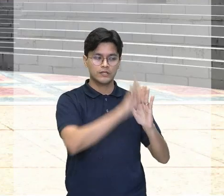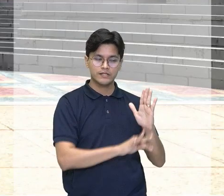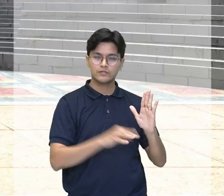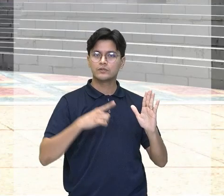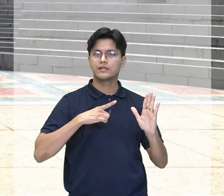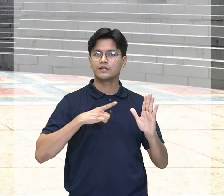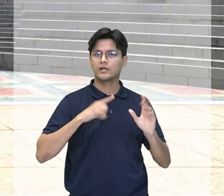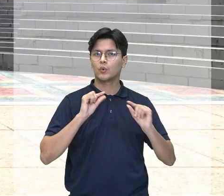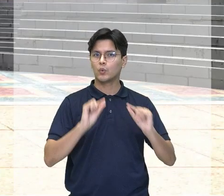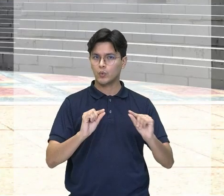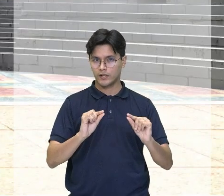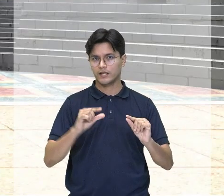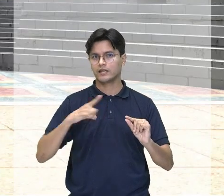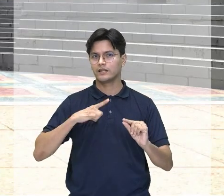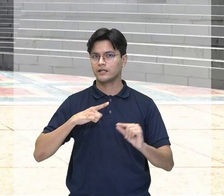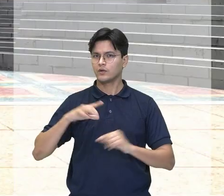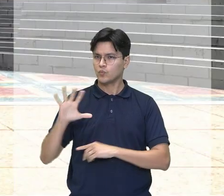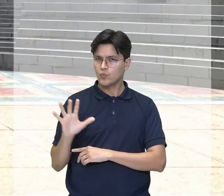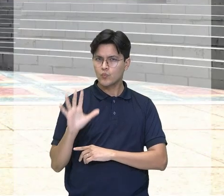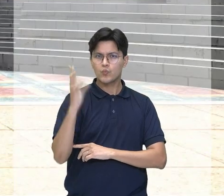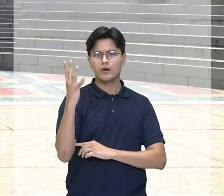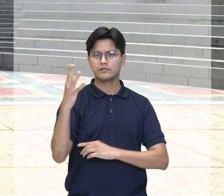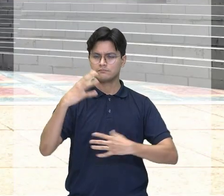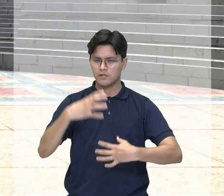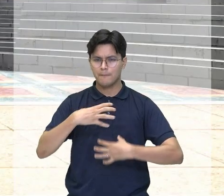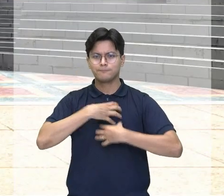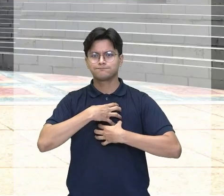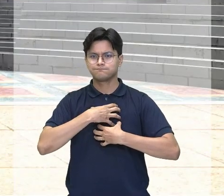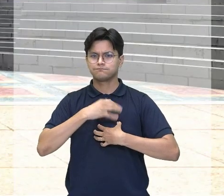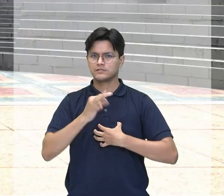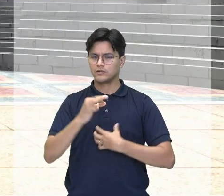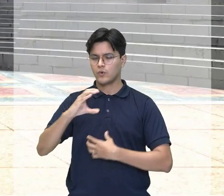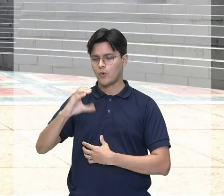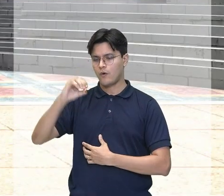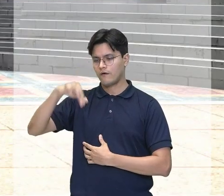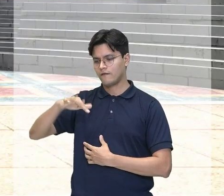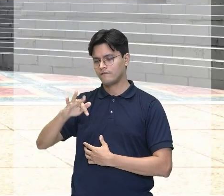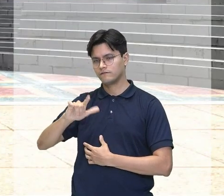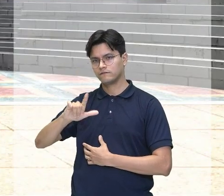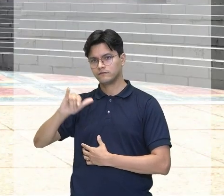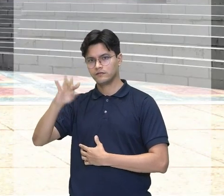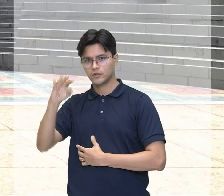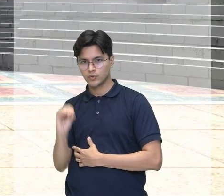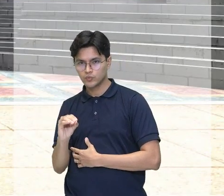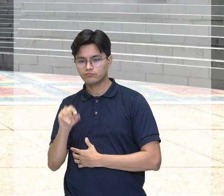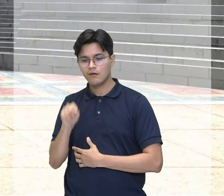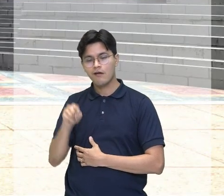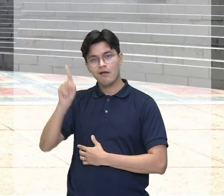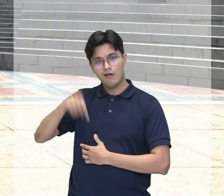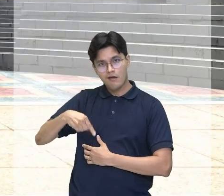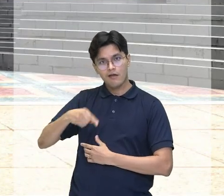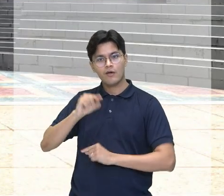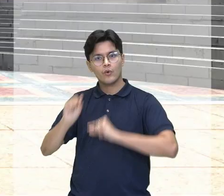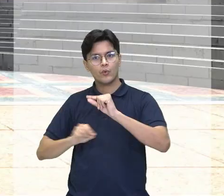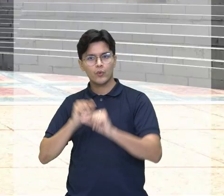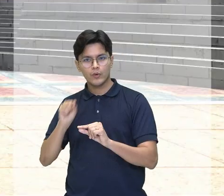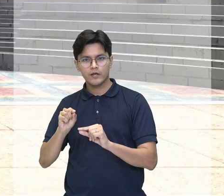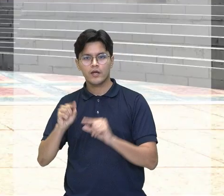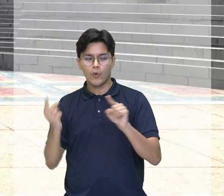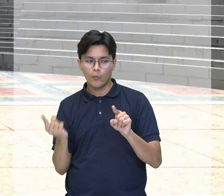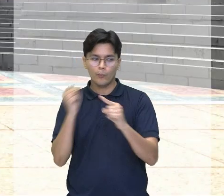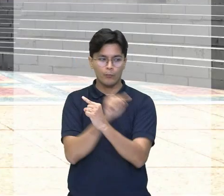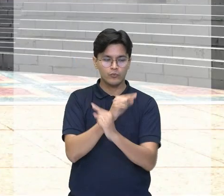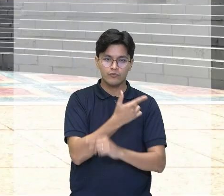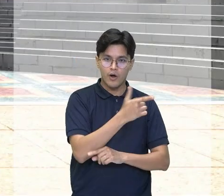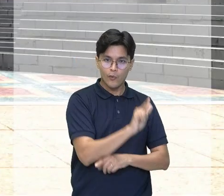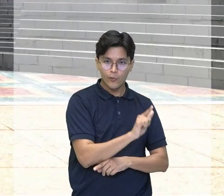né? Elemento da história que se opõe a outro, criando um clima tenso